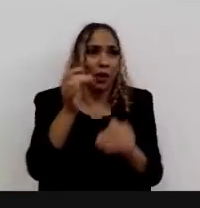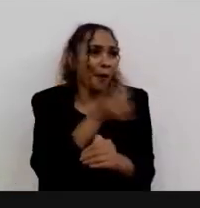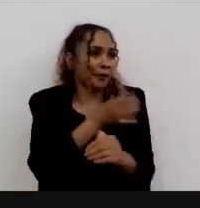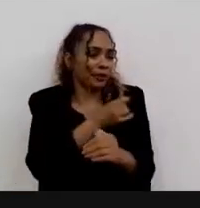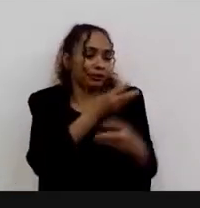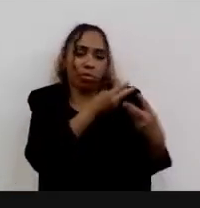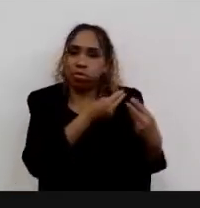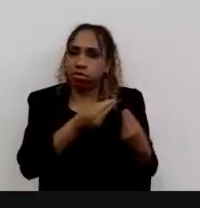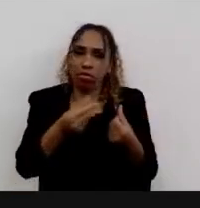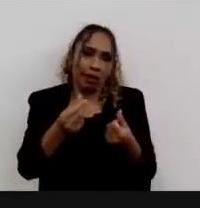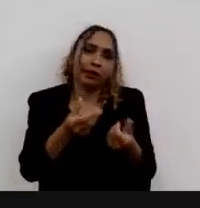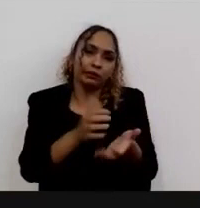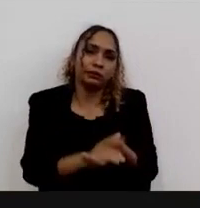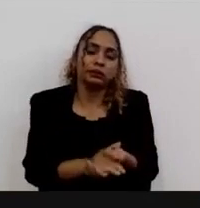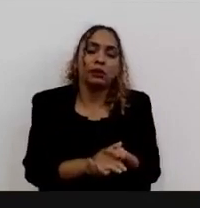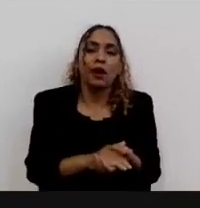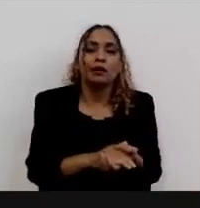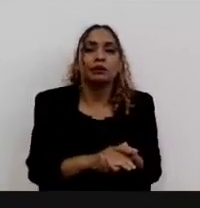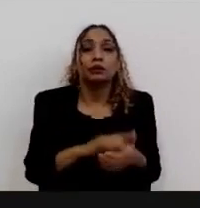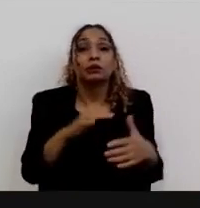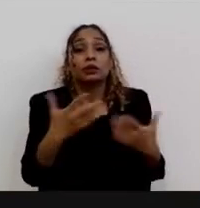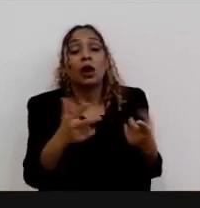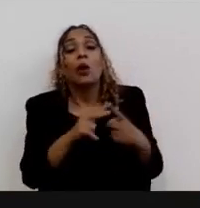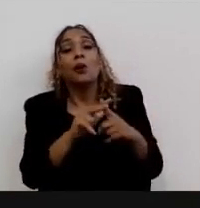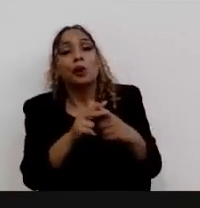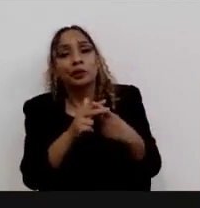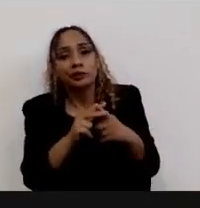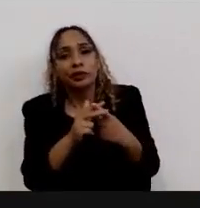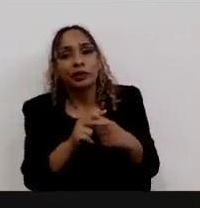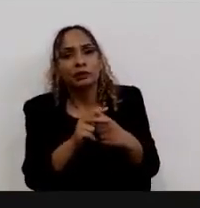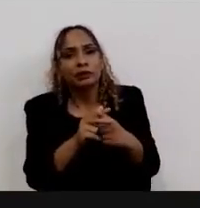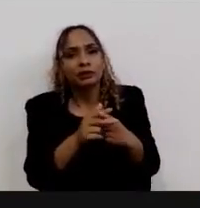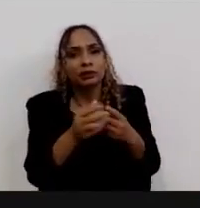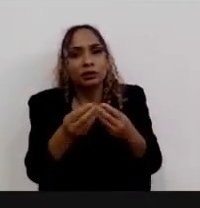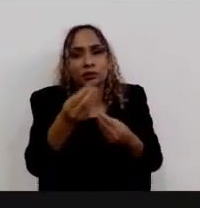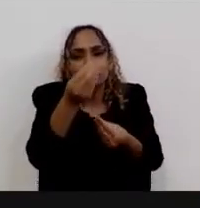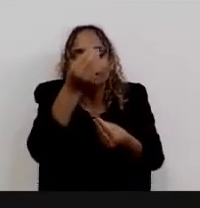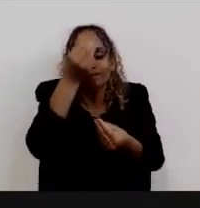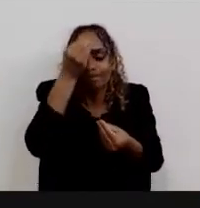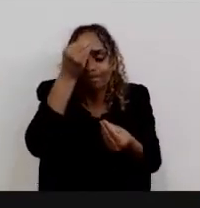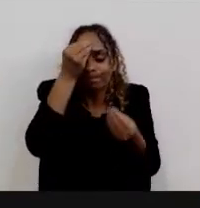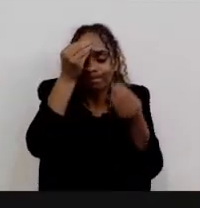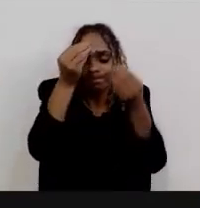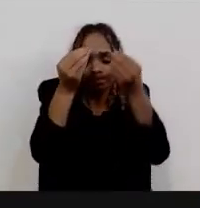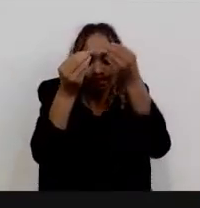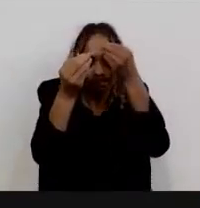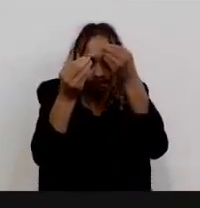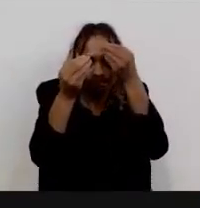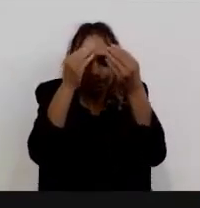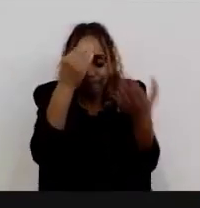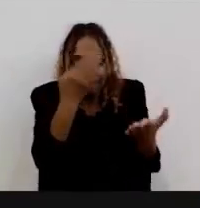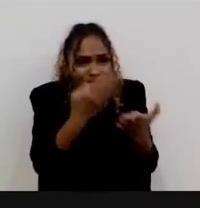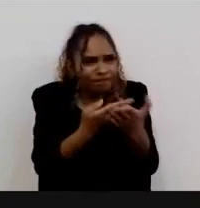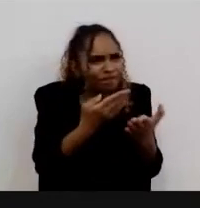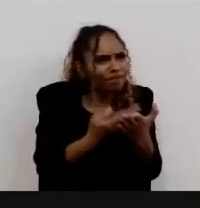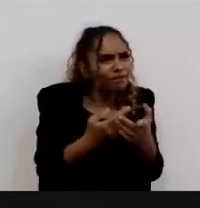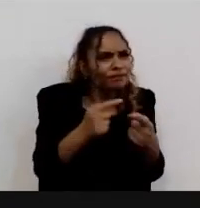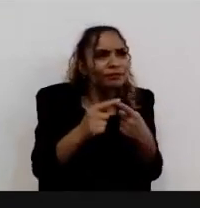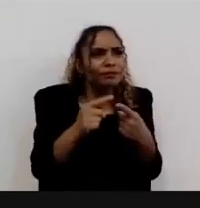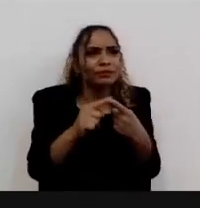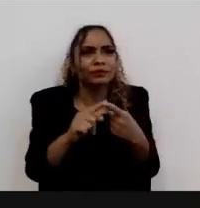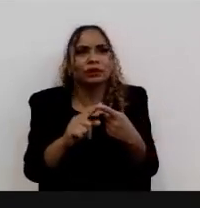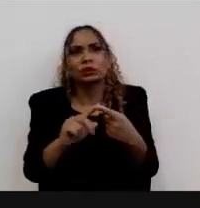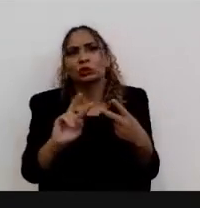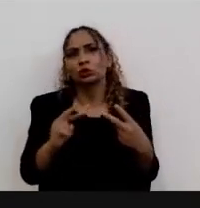embora. Então, essa é uma ferramenta de internalização desses conceitos, dessas crenças, dos valores, enfim,